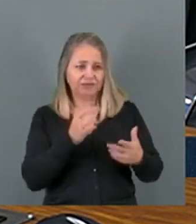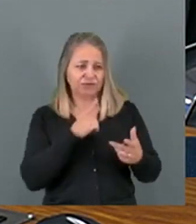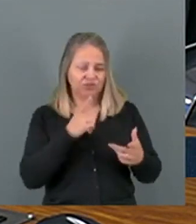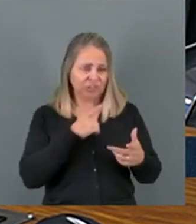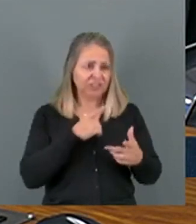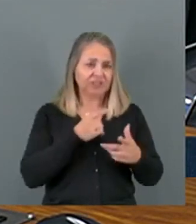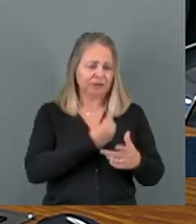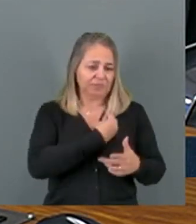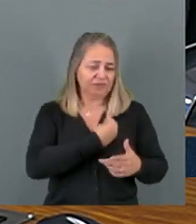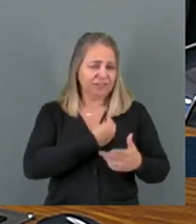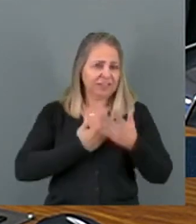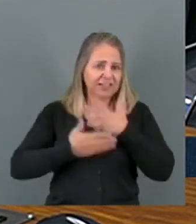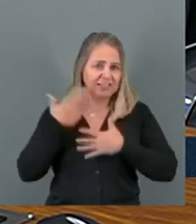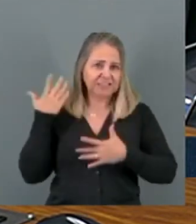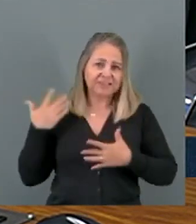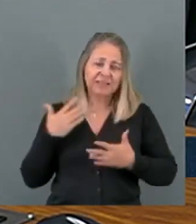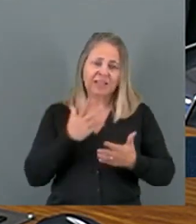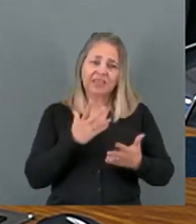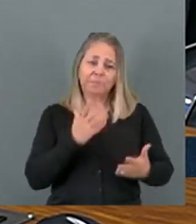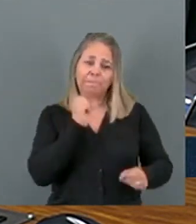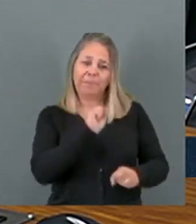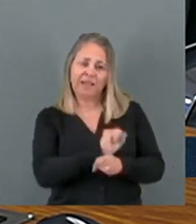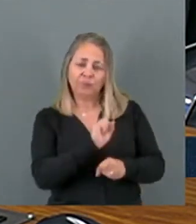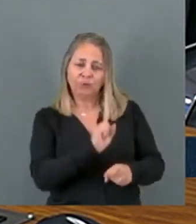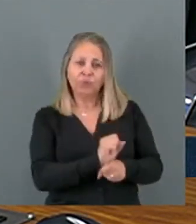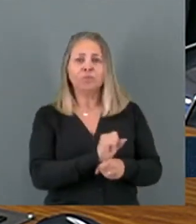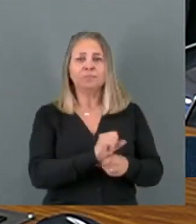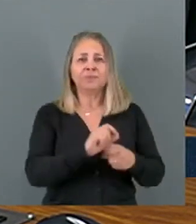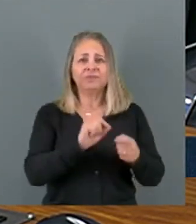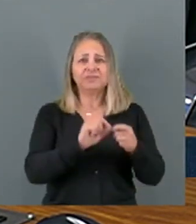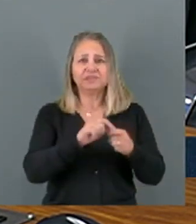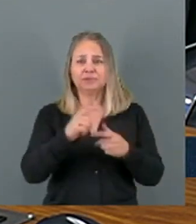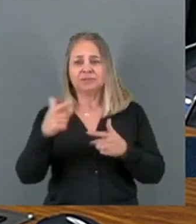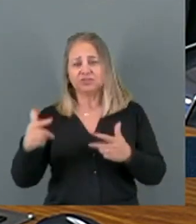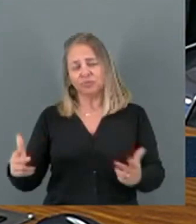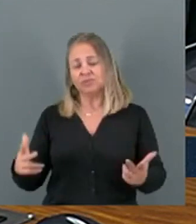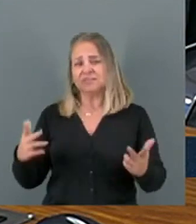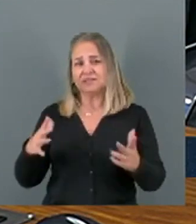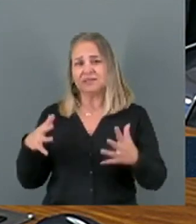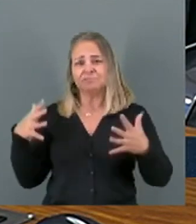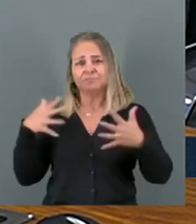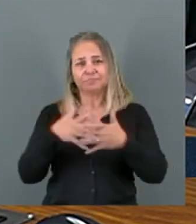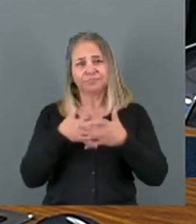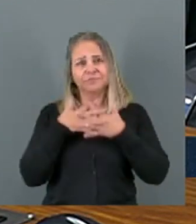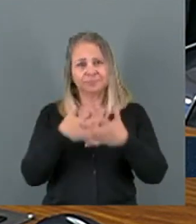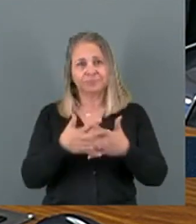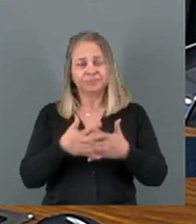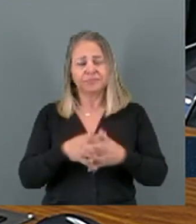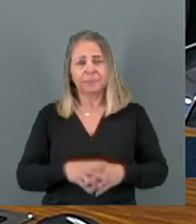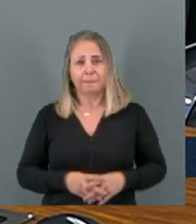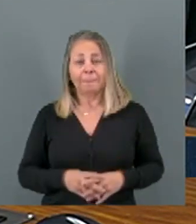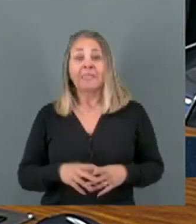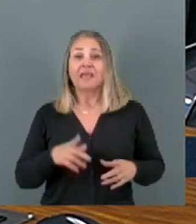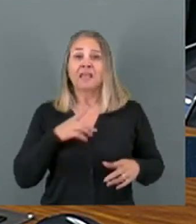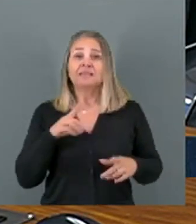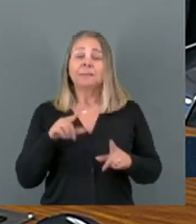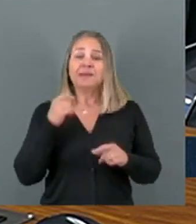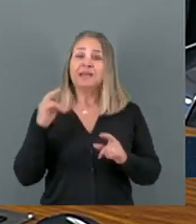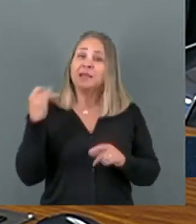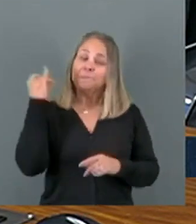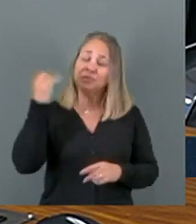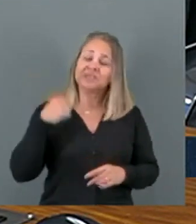laço social afetivo. Então, é importante a gente olhar, porque eu trago isso porque é importante a gente ter essa ideia de que